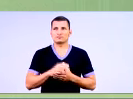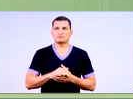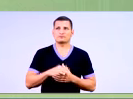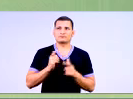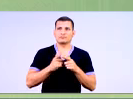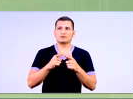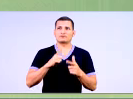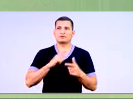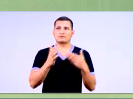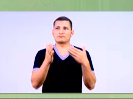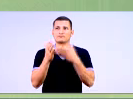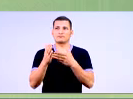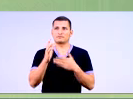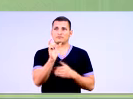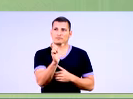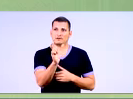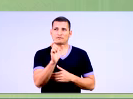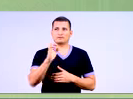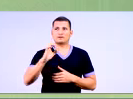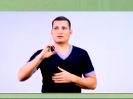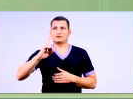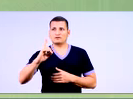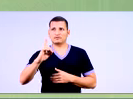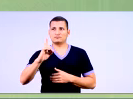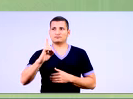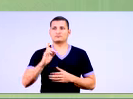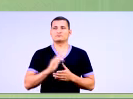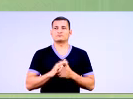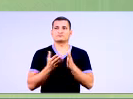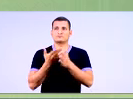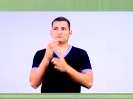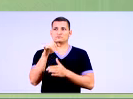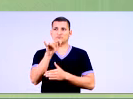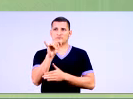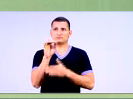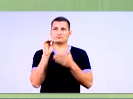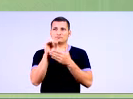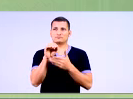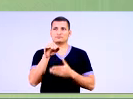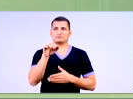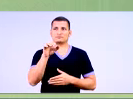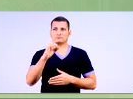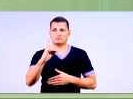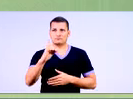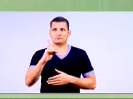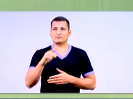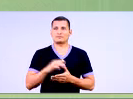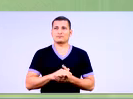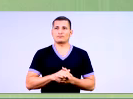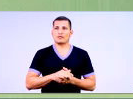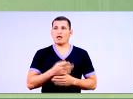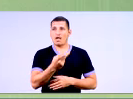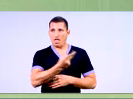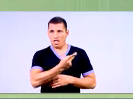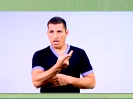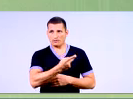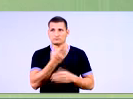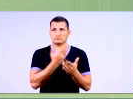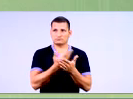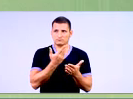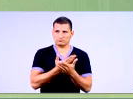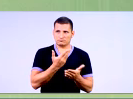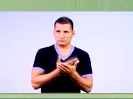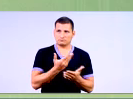no final. O verbo study, eu tiro o y e acrescento ed. Eles estudaram muito. Então, nós, para colocarmos